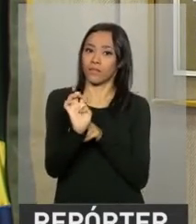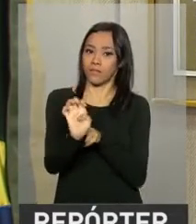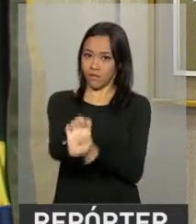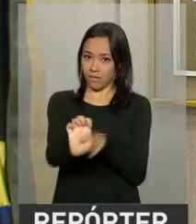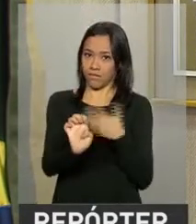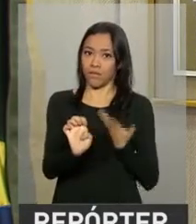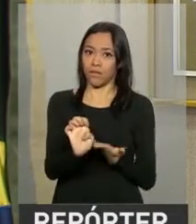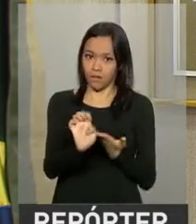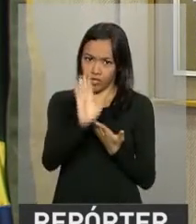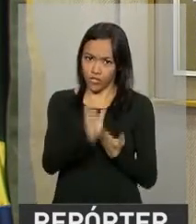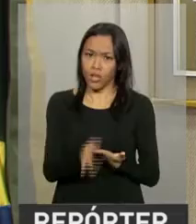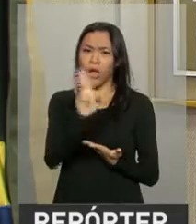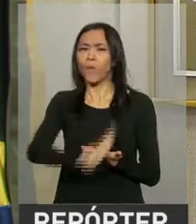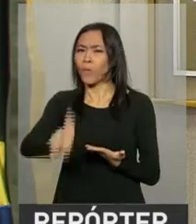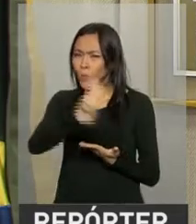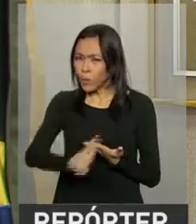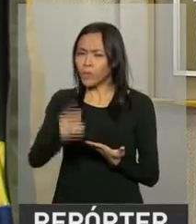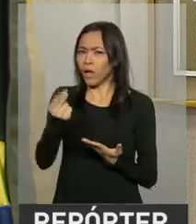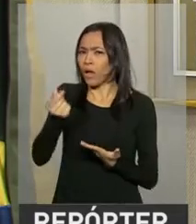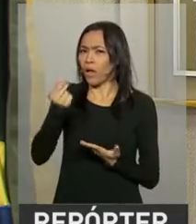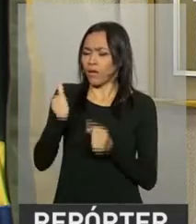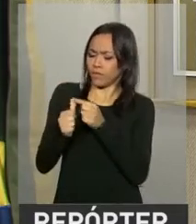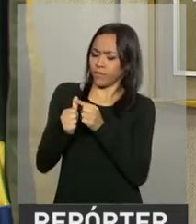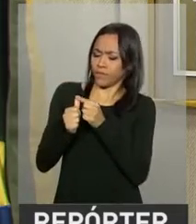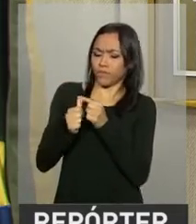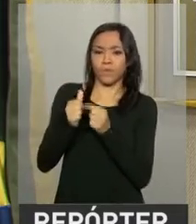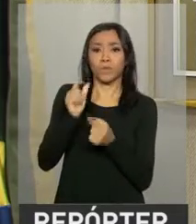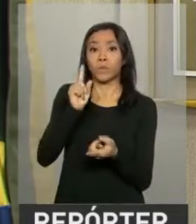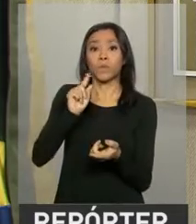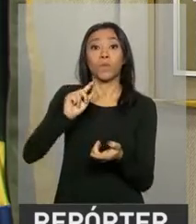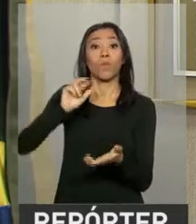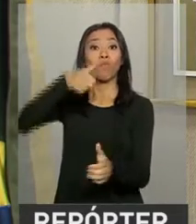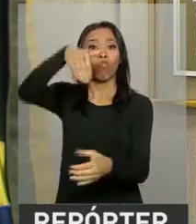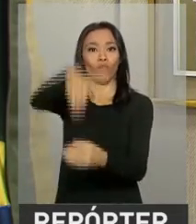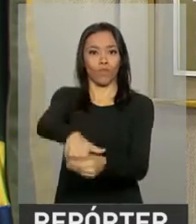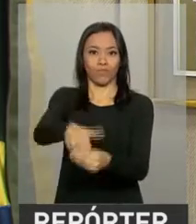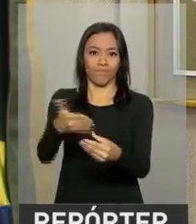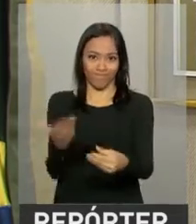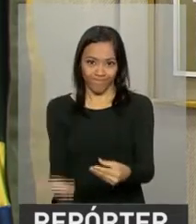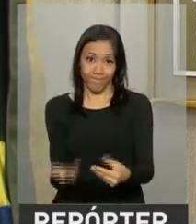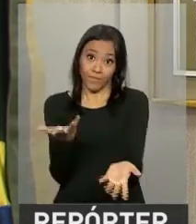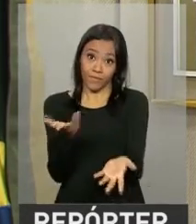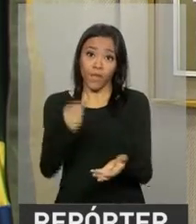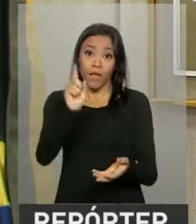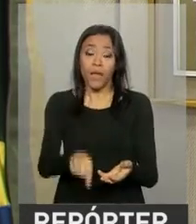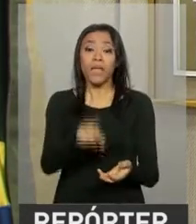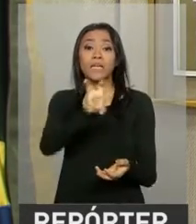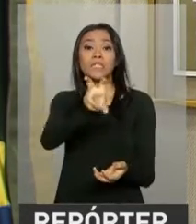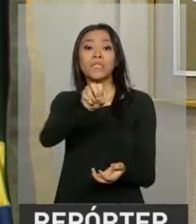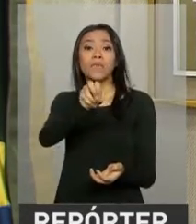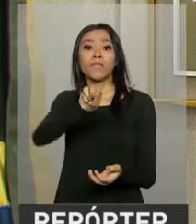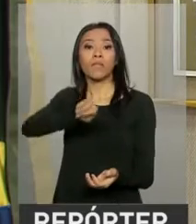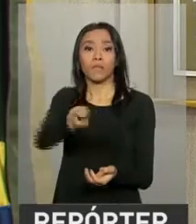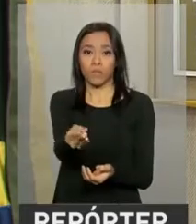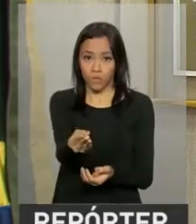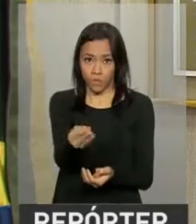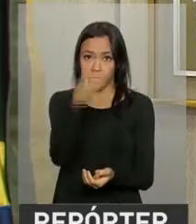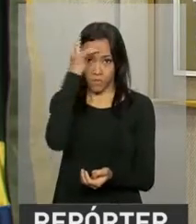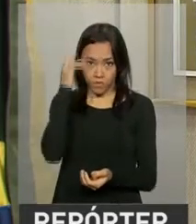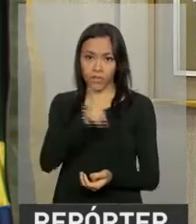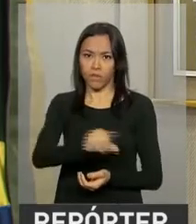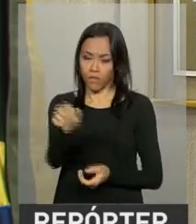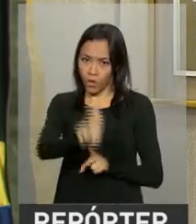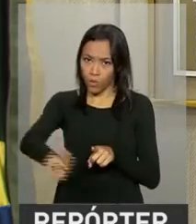cidades onde o tse já usa a biometria para o voto e edson 50 milhões de pessoas que estavam utilizando